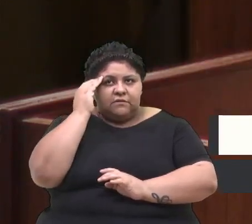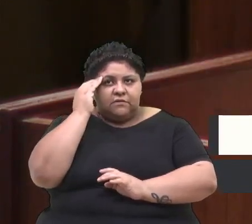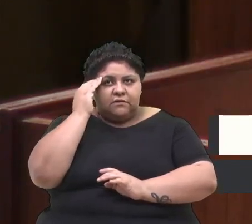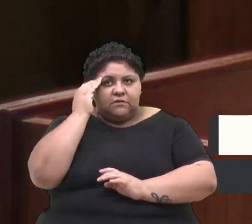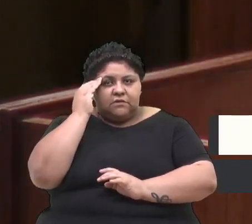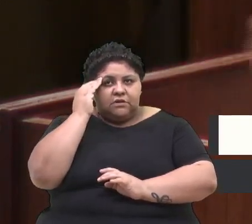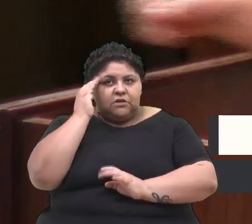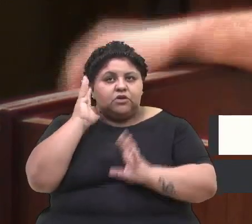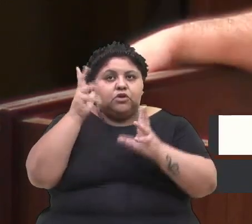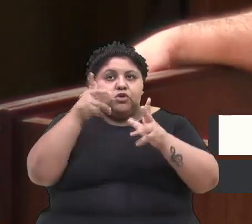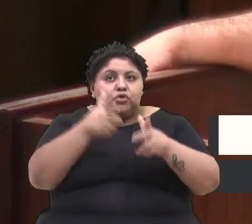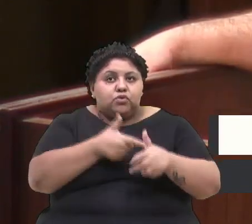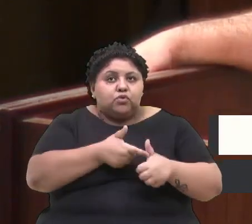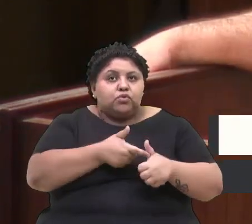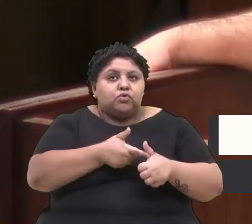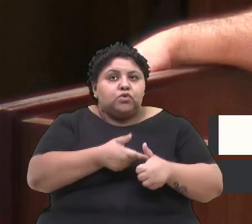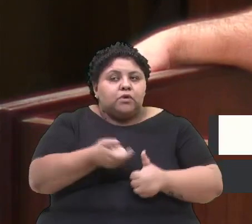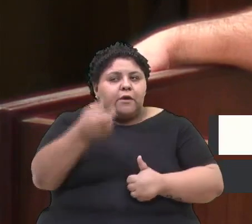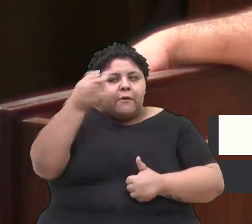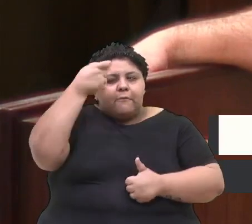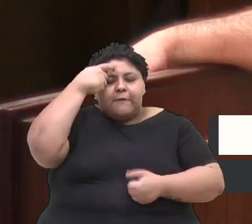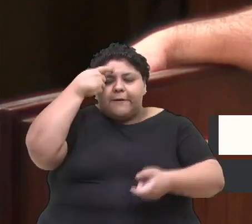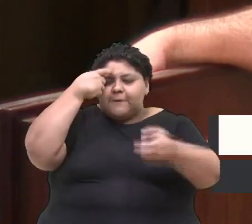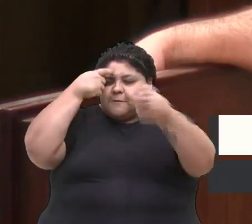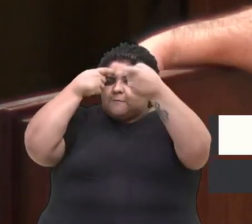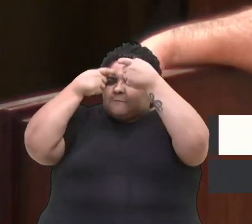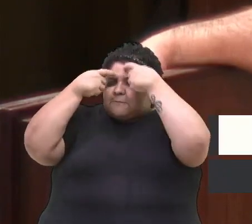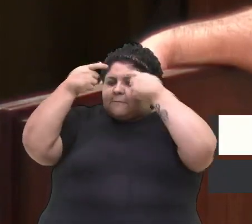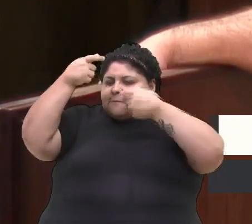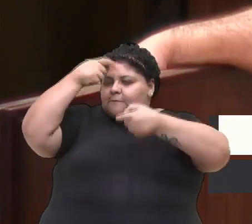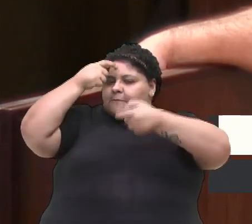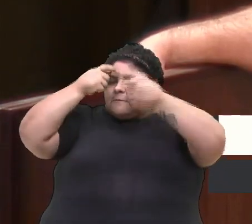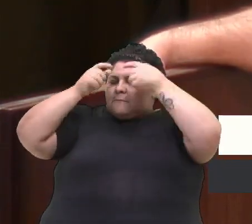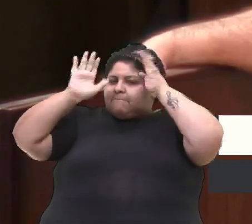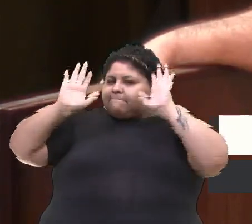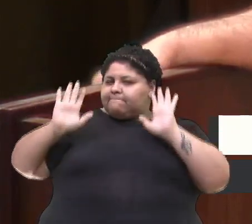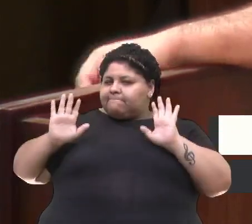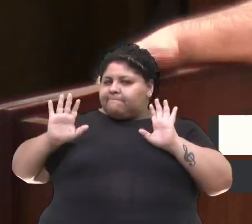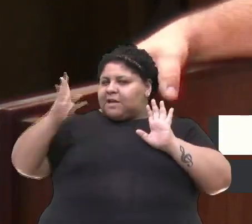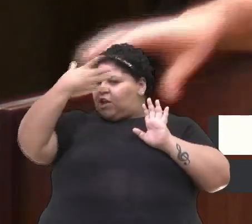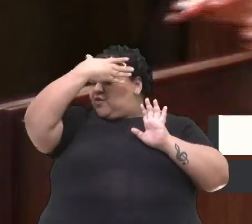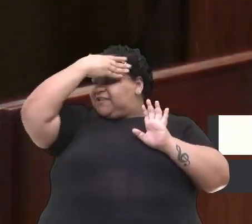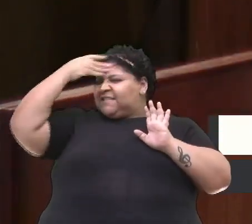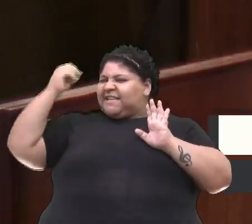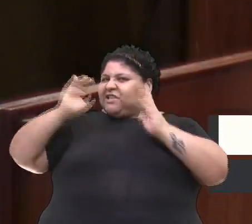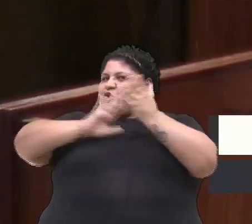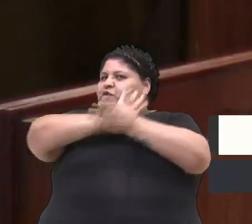O mundo gira. E quando ele gira, meu amigo.